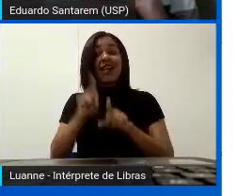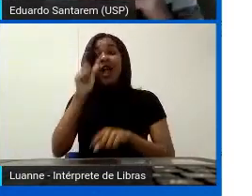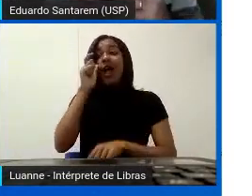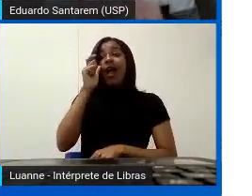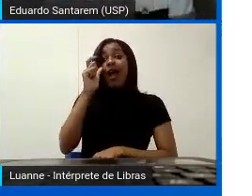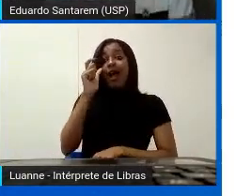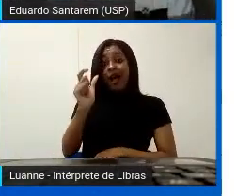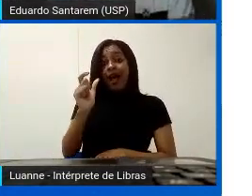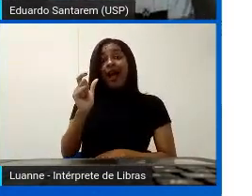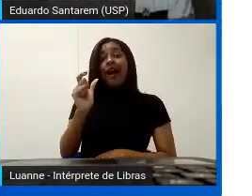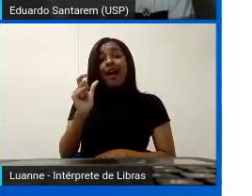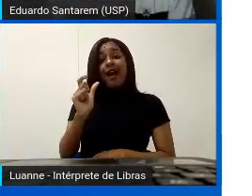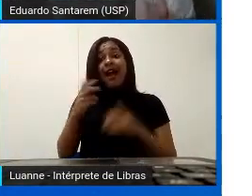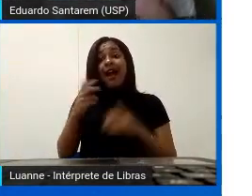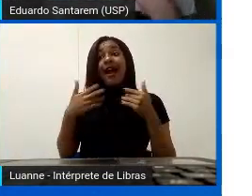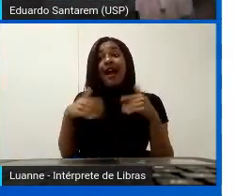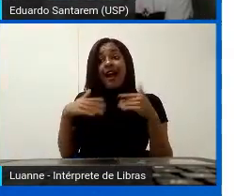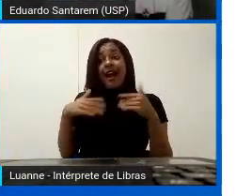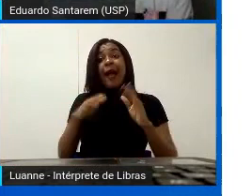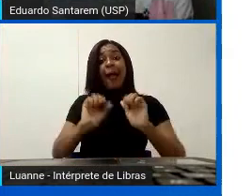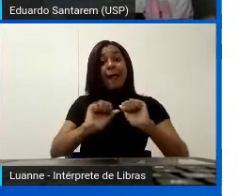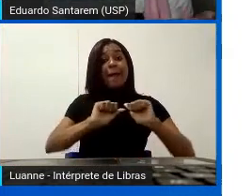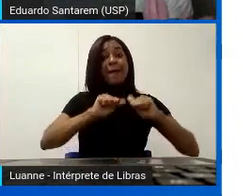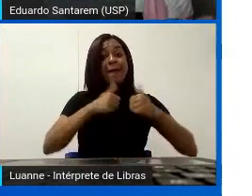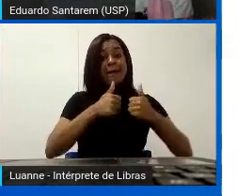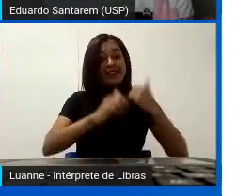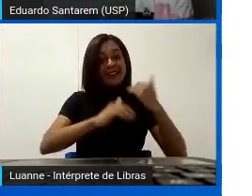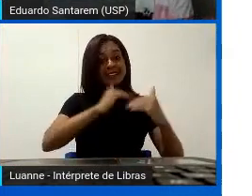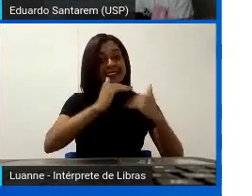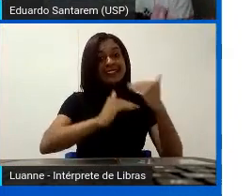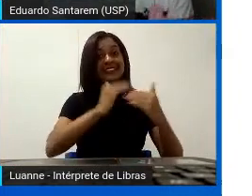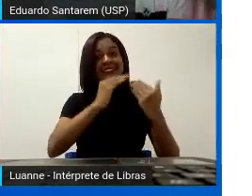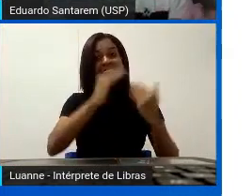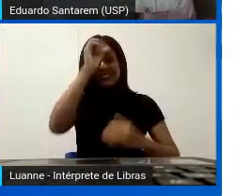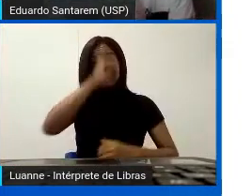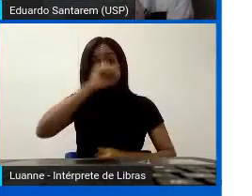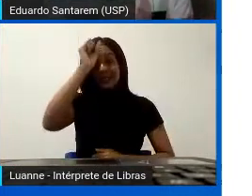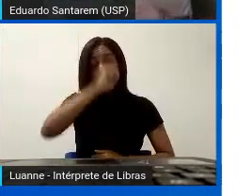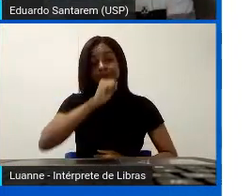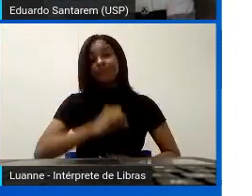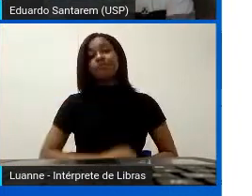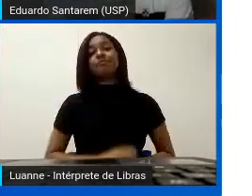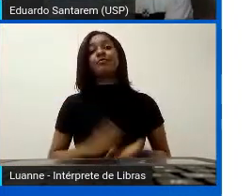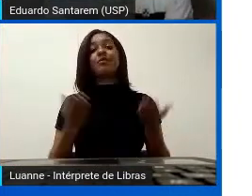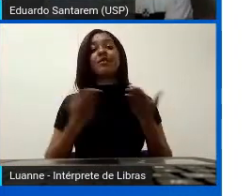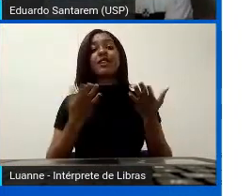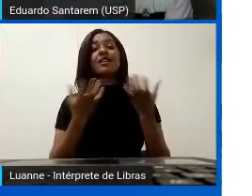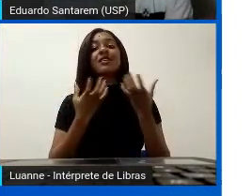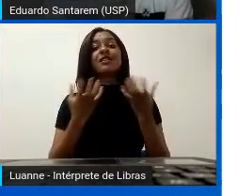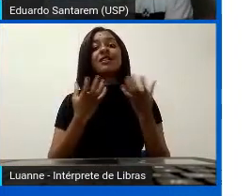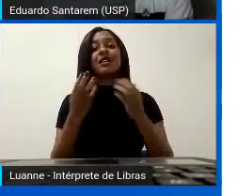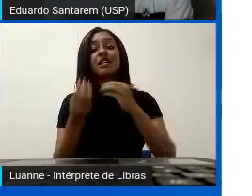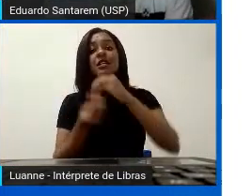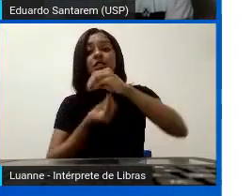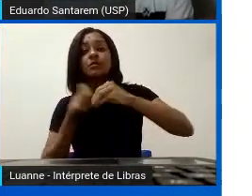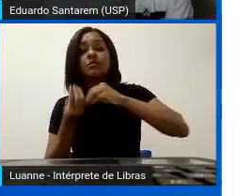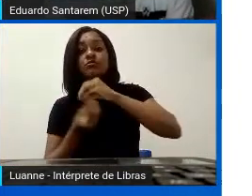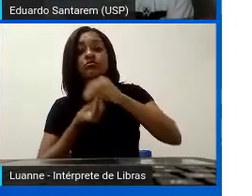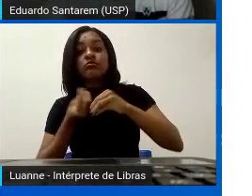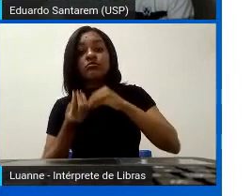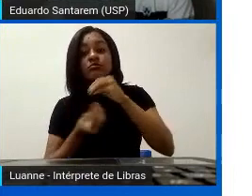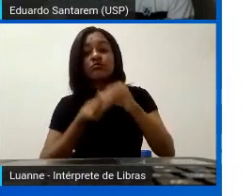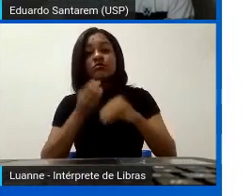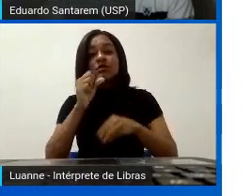pode melhorar o processo de aprendizado então por exemplo aqui eu tenho eu quero misturar aqui um líquido secante ele vai me dizer aqui ó eu tenho líquido secante aqui